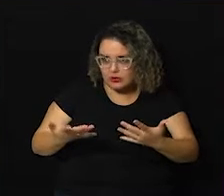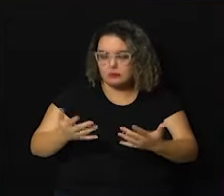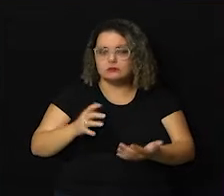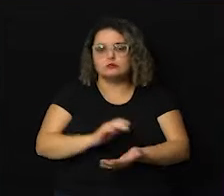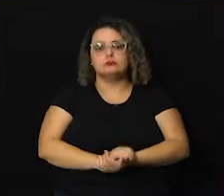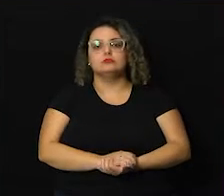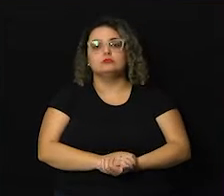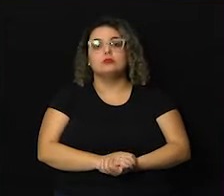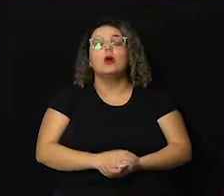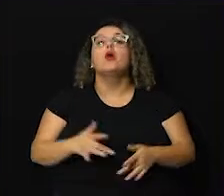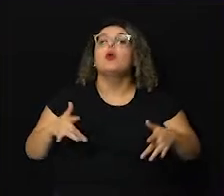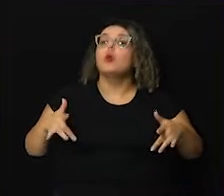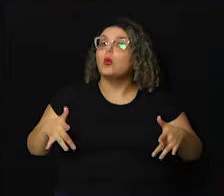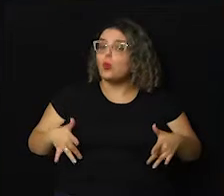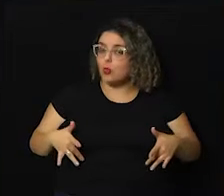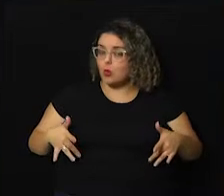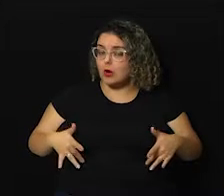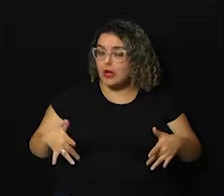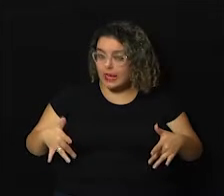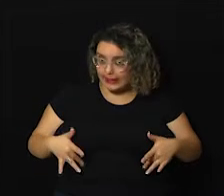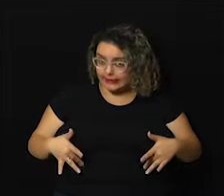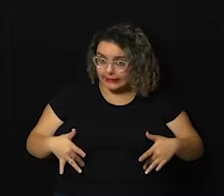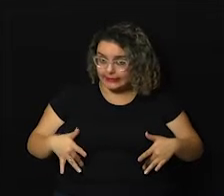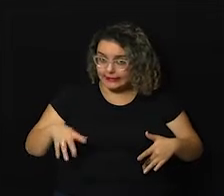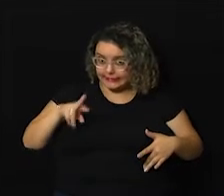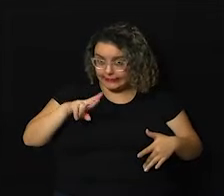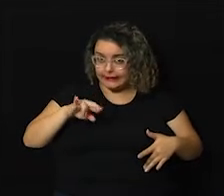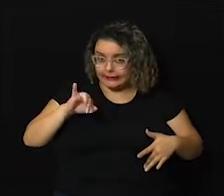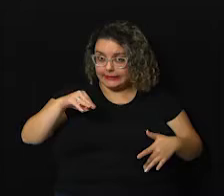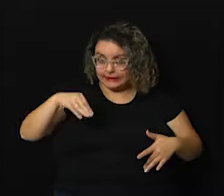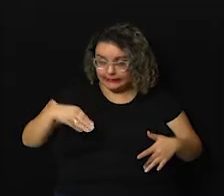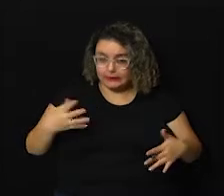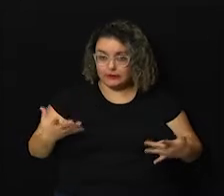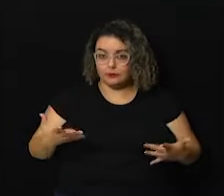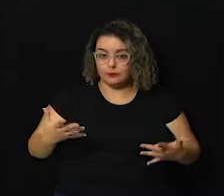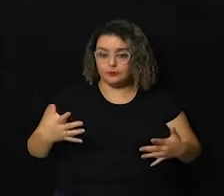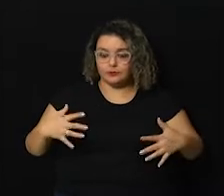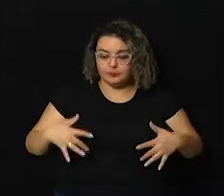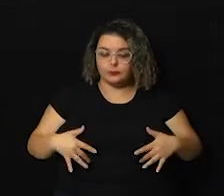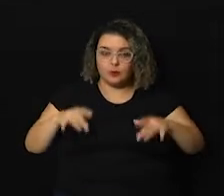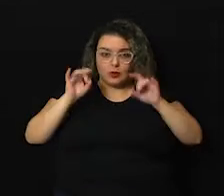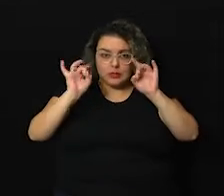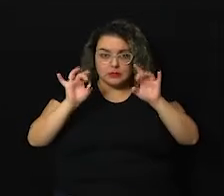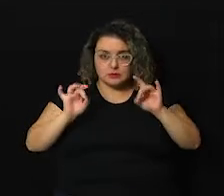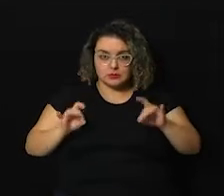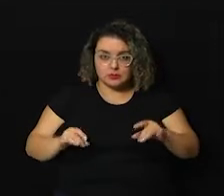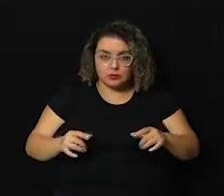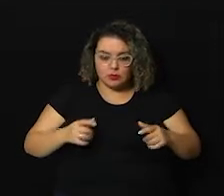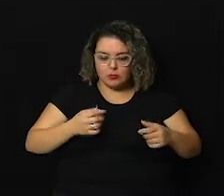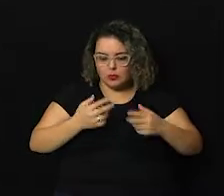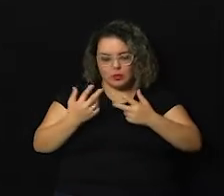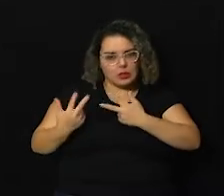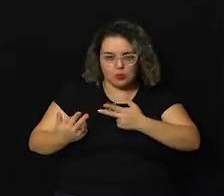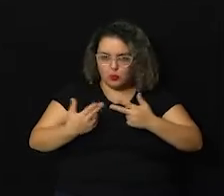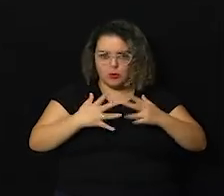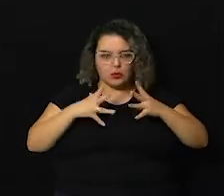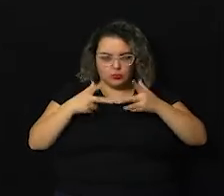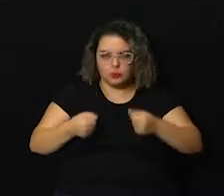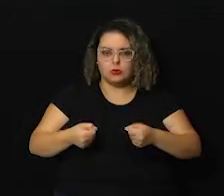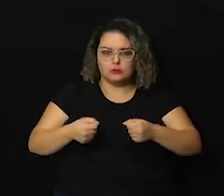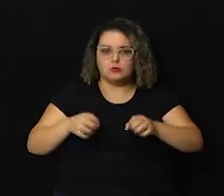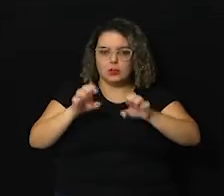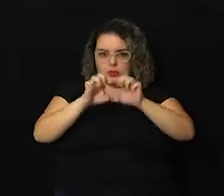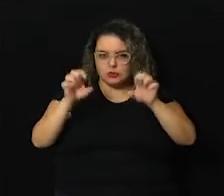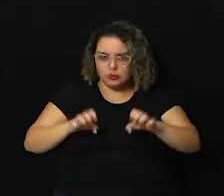órgão? Veja, o rim, como um órgão especializado, né, assim como todos os órgãos, ele tem a sua